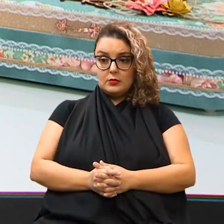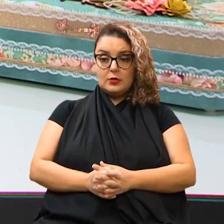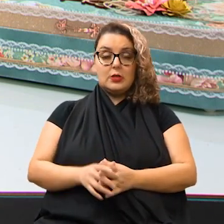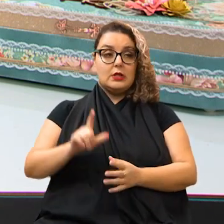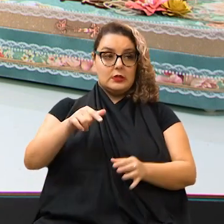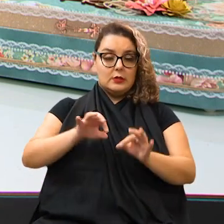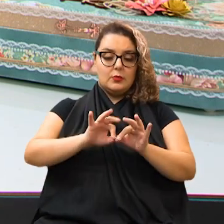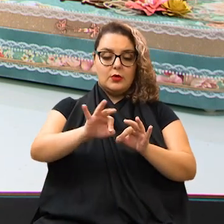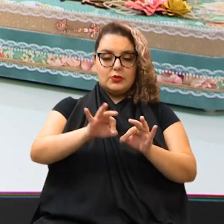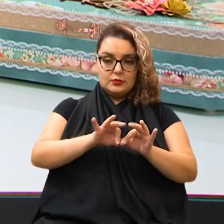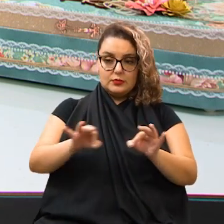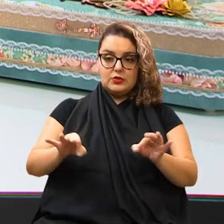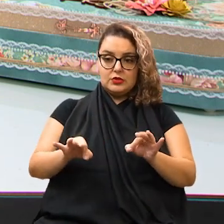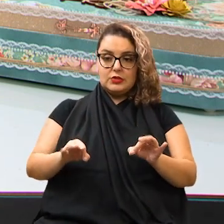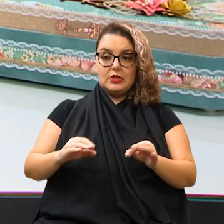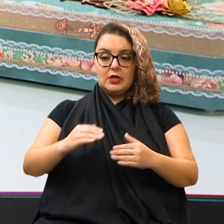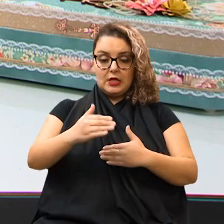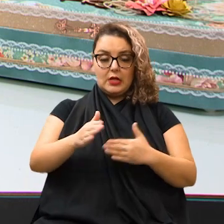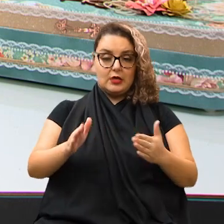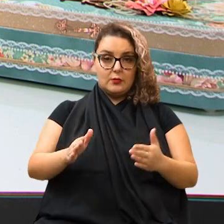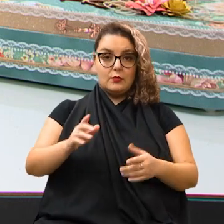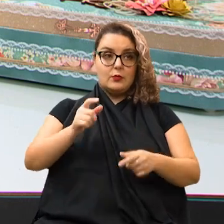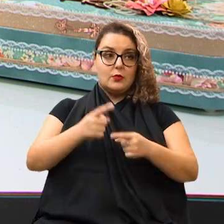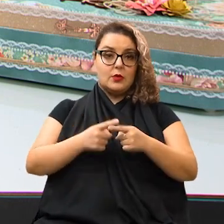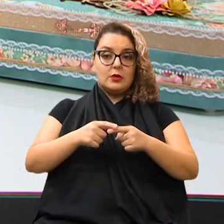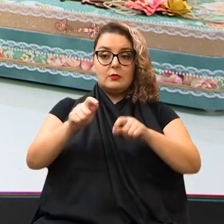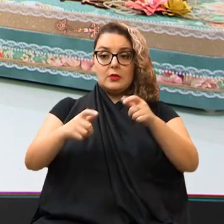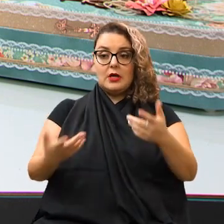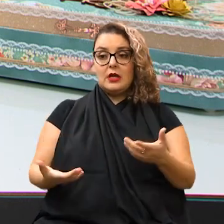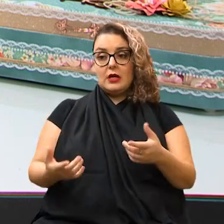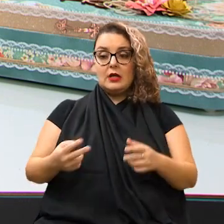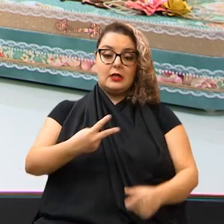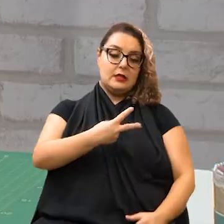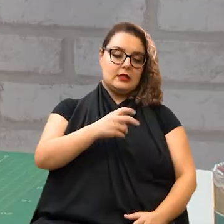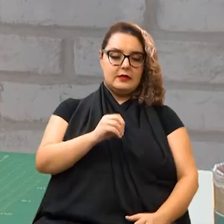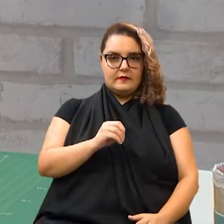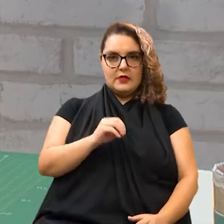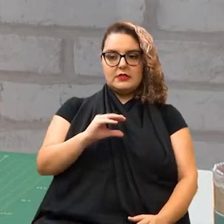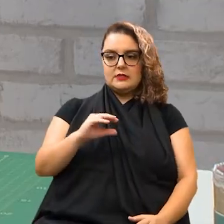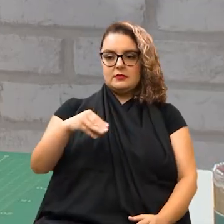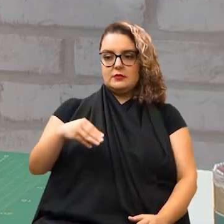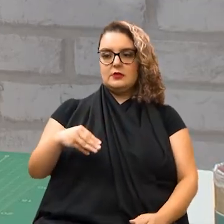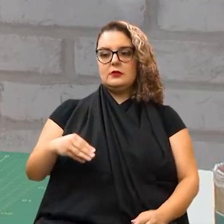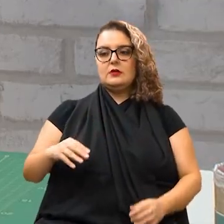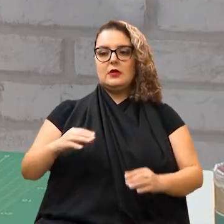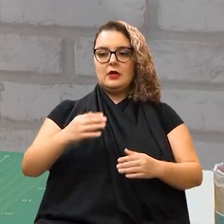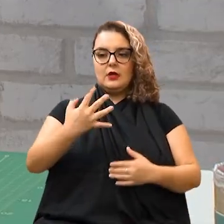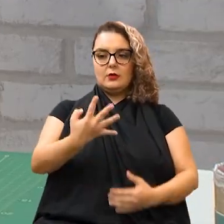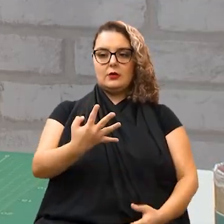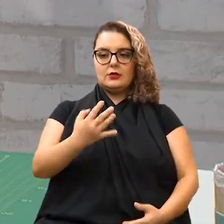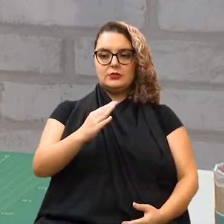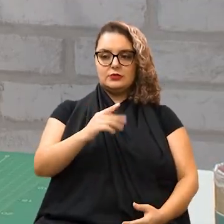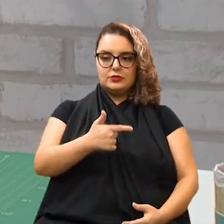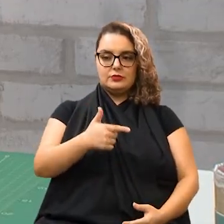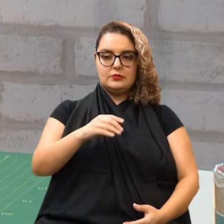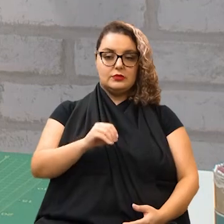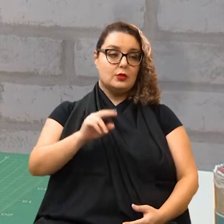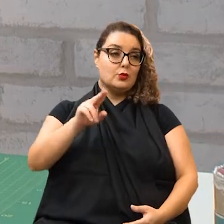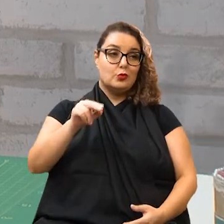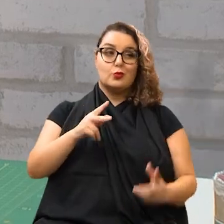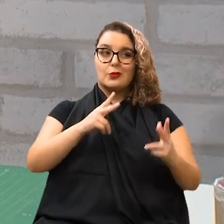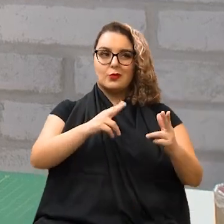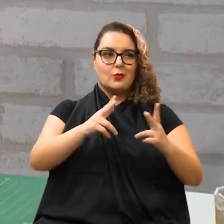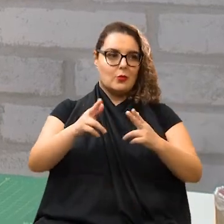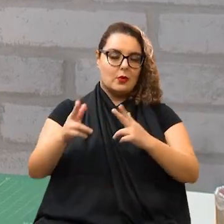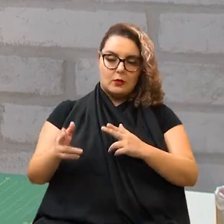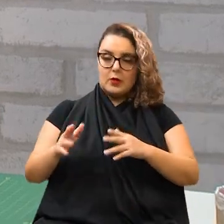depois de você medir a caixa, tá? Porque às vezes as pessoas, por exemplo, assim, falam, minha caixa tem 20, vem e corta 4 faixinhas de 20, mas as caixas nunca